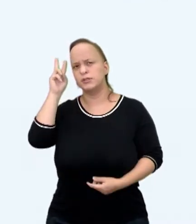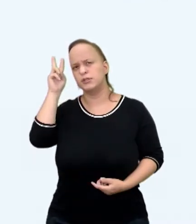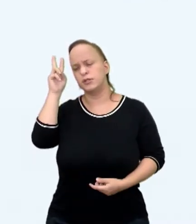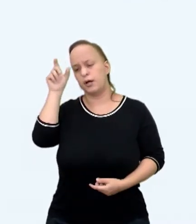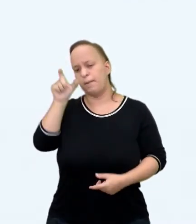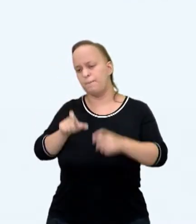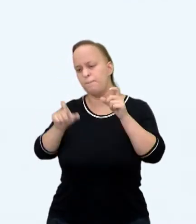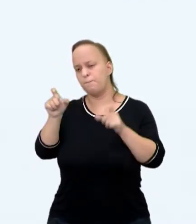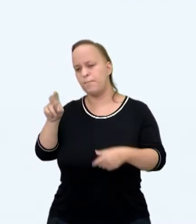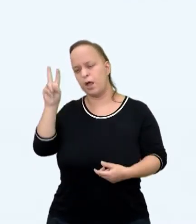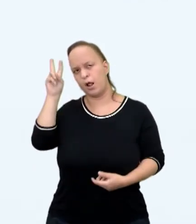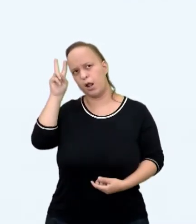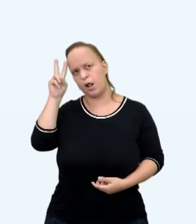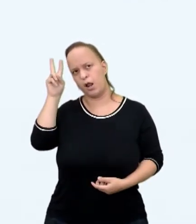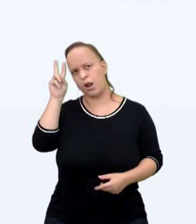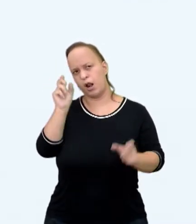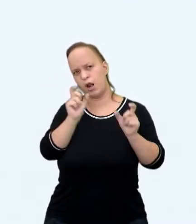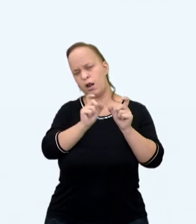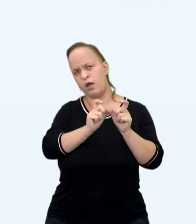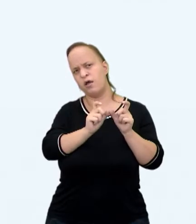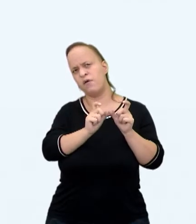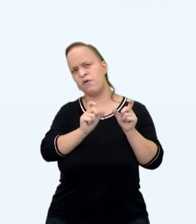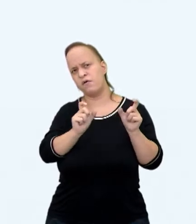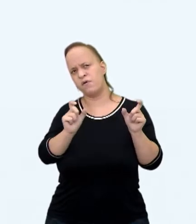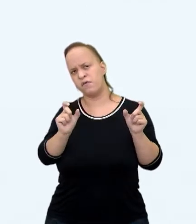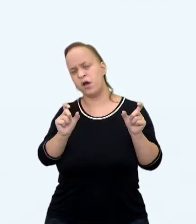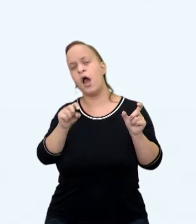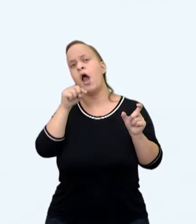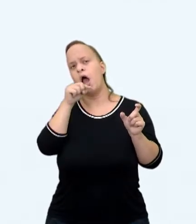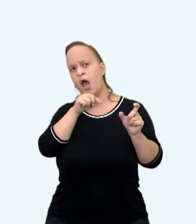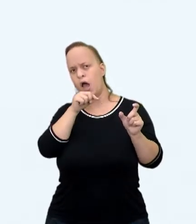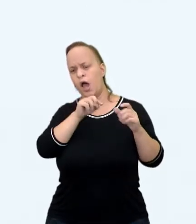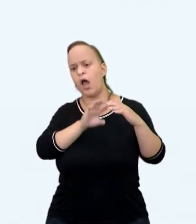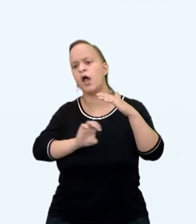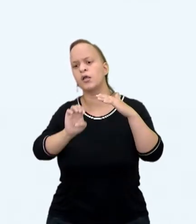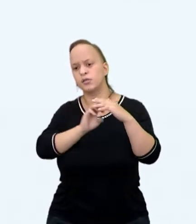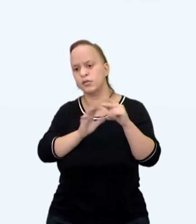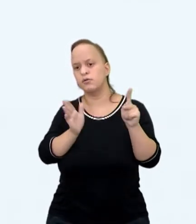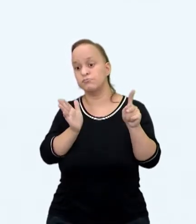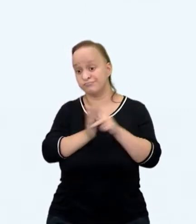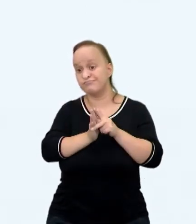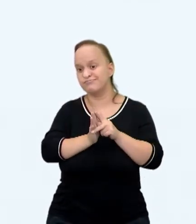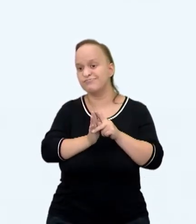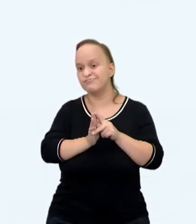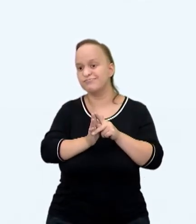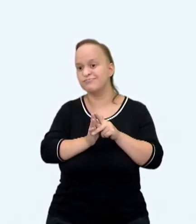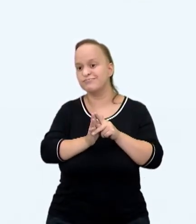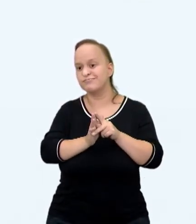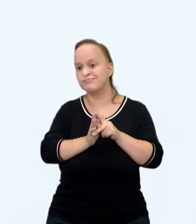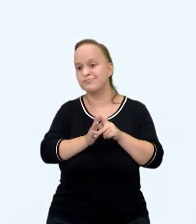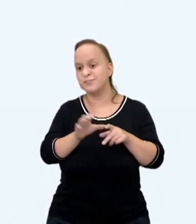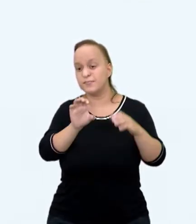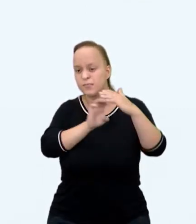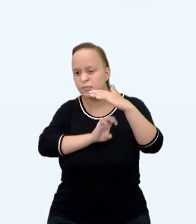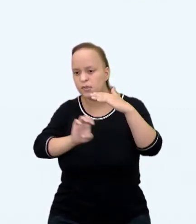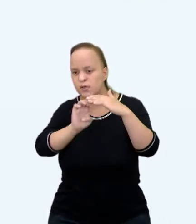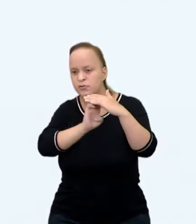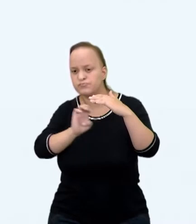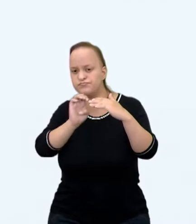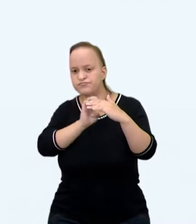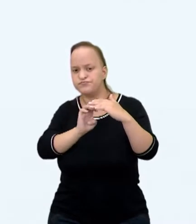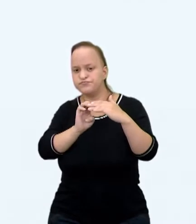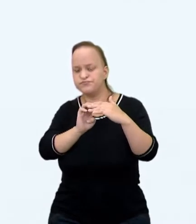daquele produto ou daquela empresa. Neste anúncio da empresa Ortifru, o slogan que